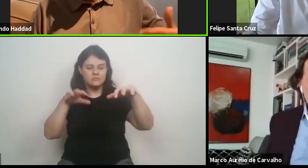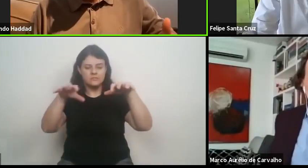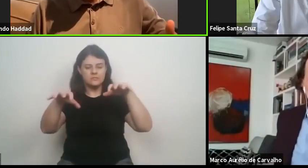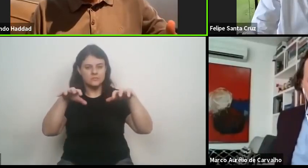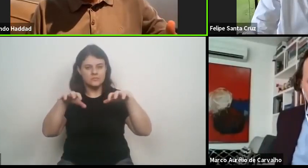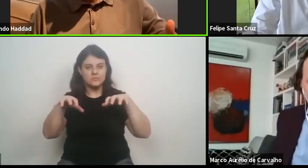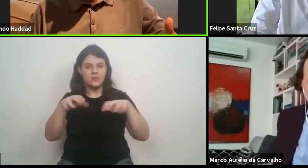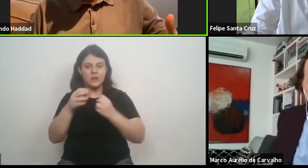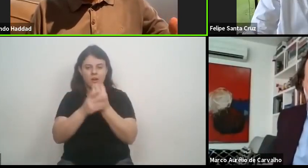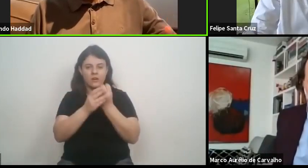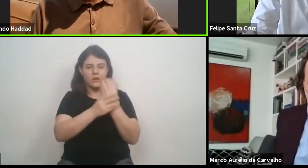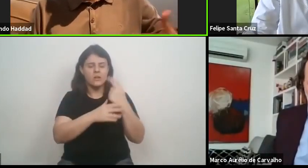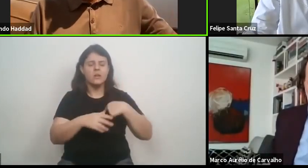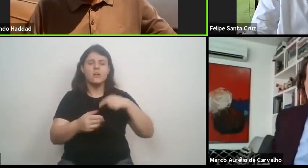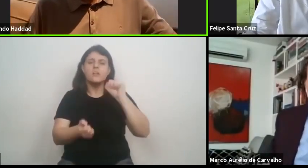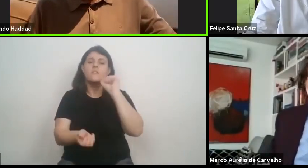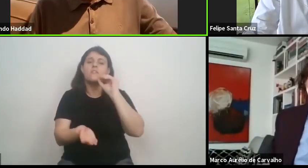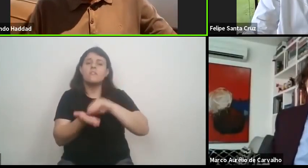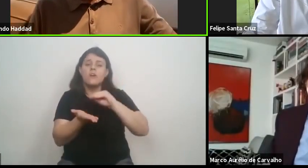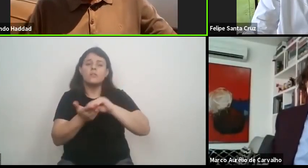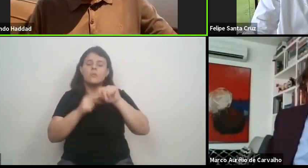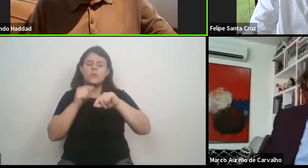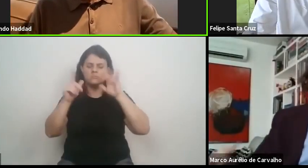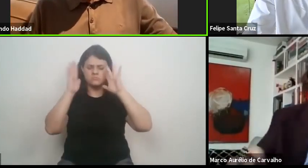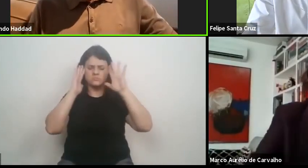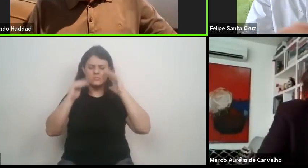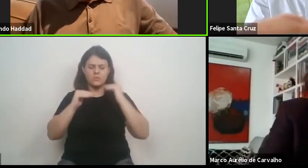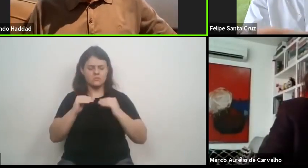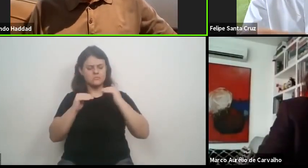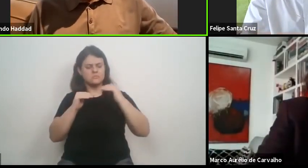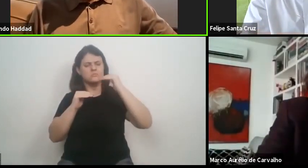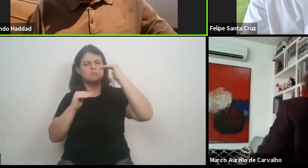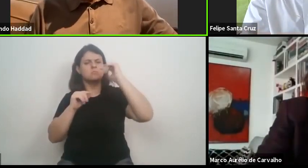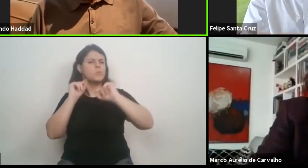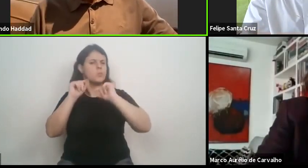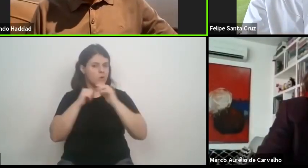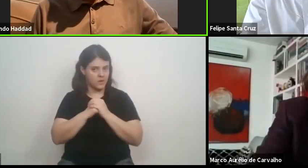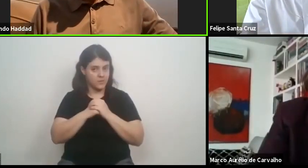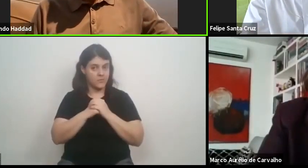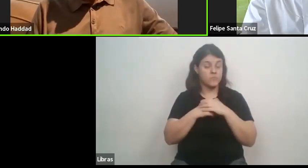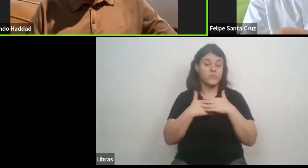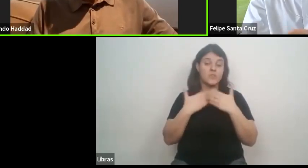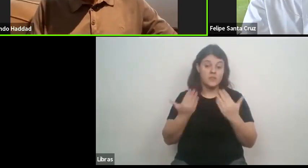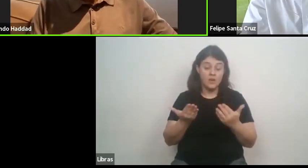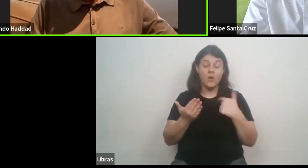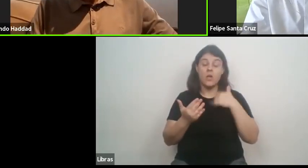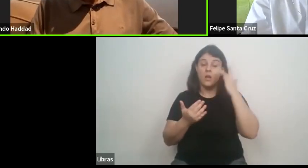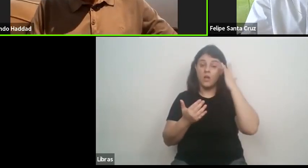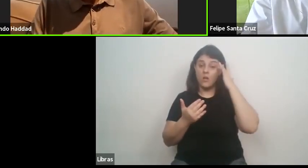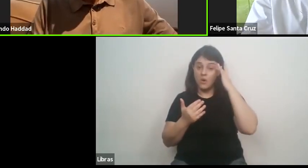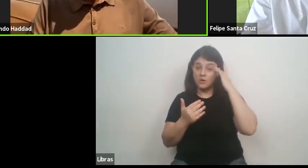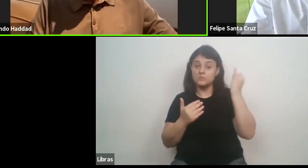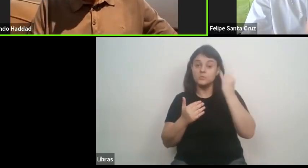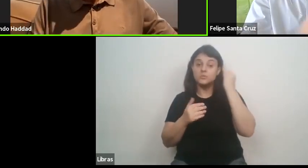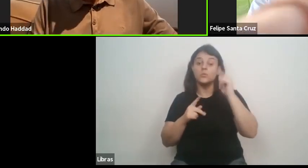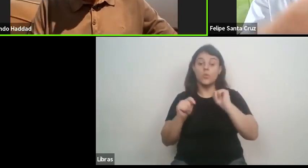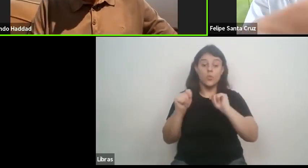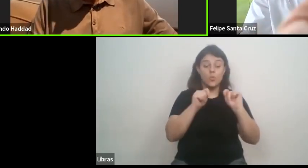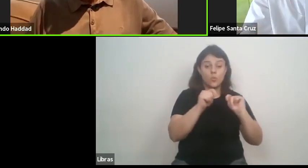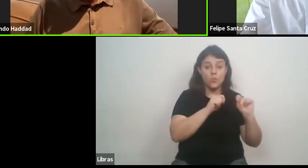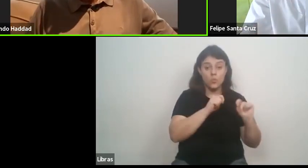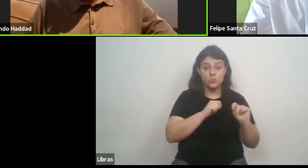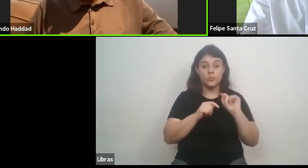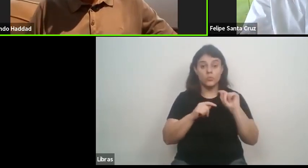vamos nos perguntando que instâncias são essas. Agora, eu acho que a questão do autocontrole